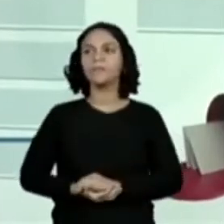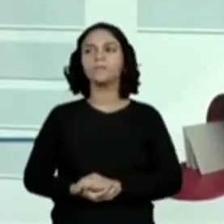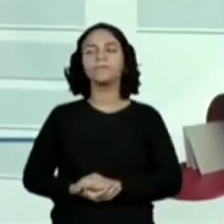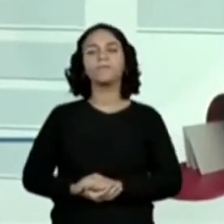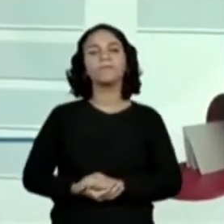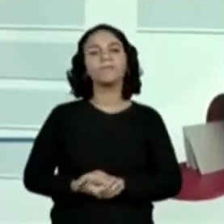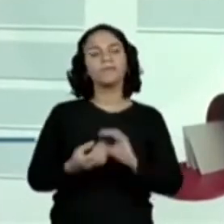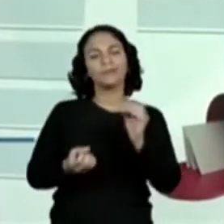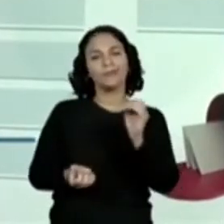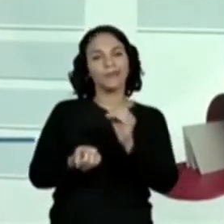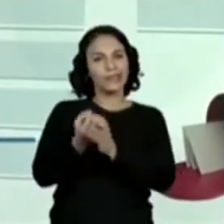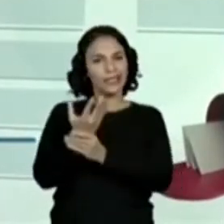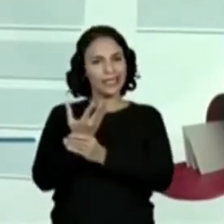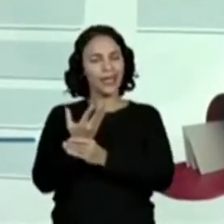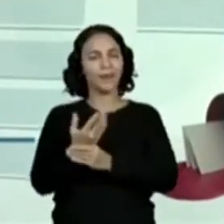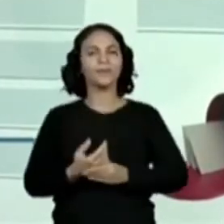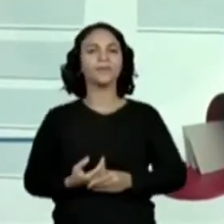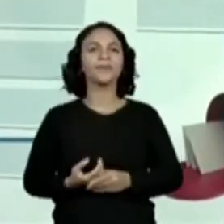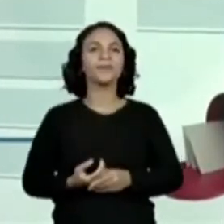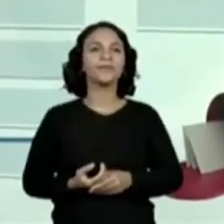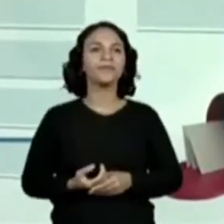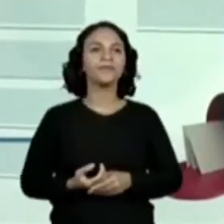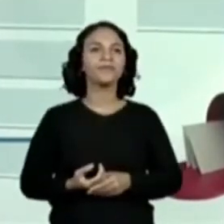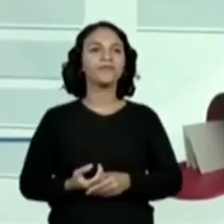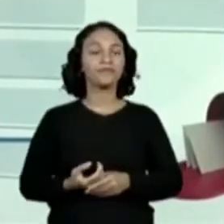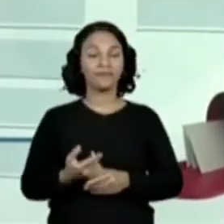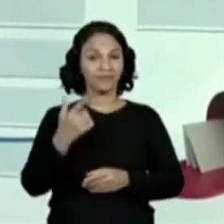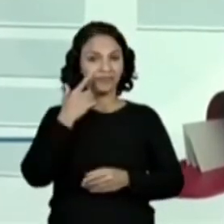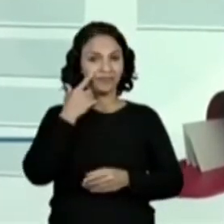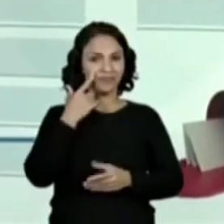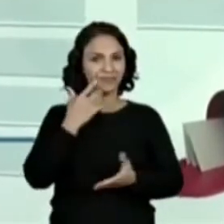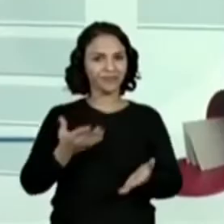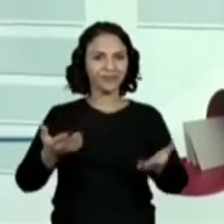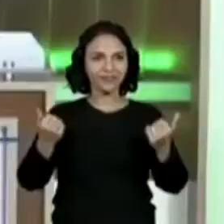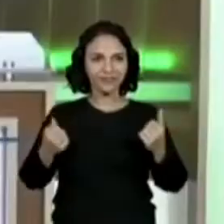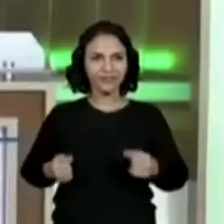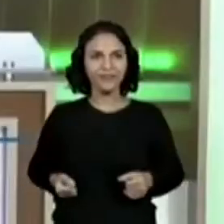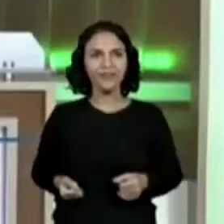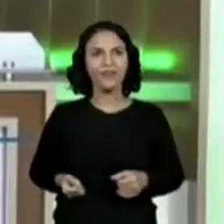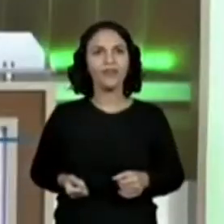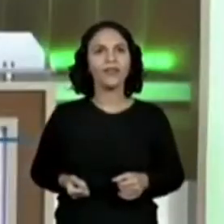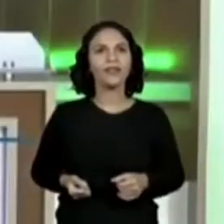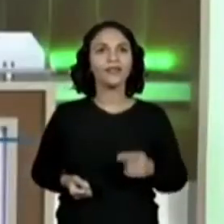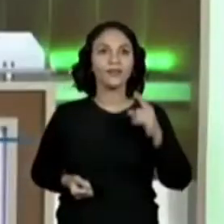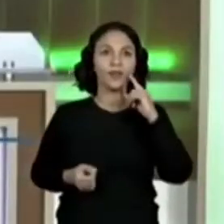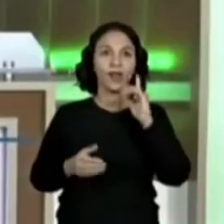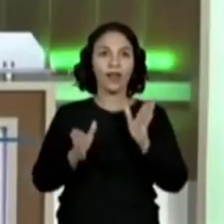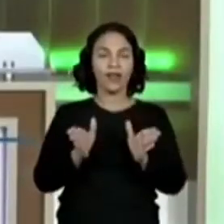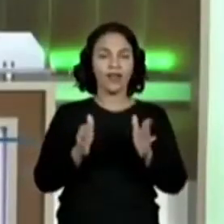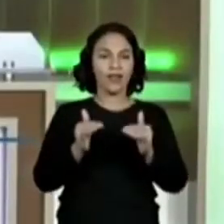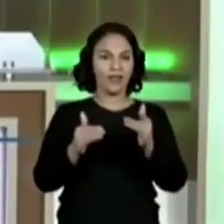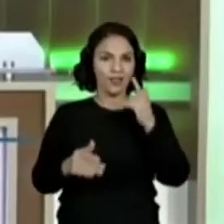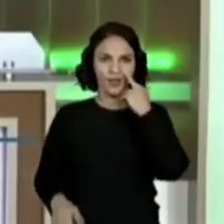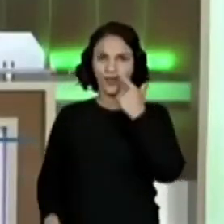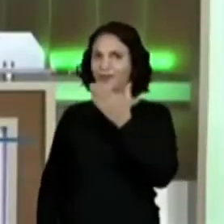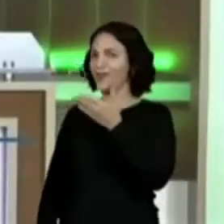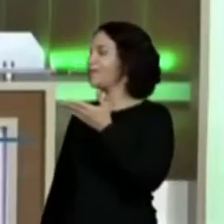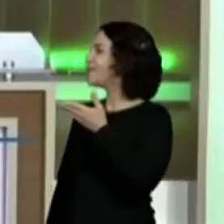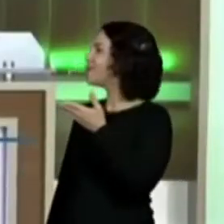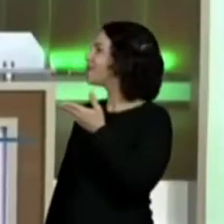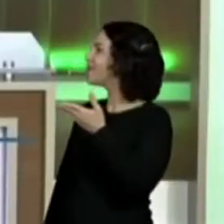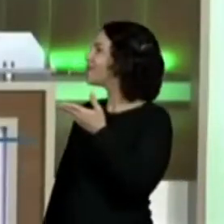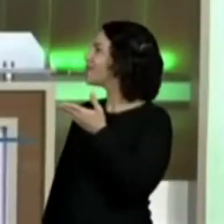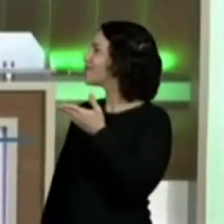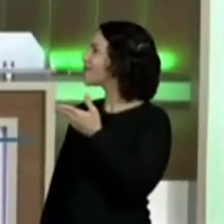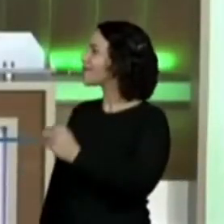na confecção dela. Vamos lá? Olhem para essa caixa que está aqui na